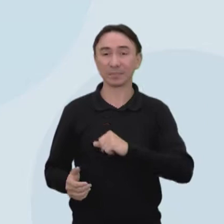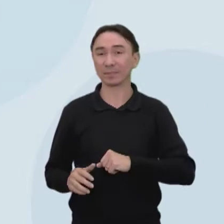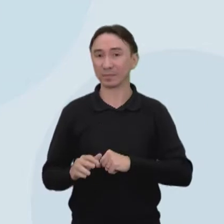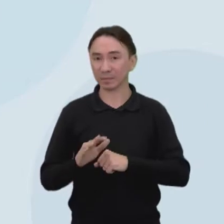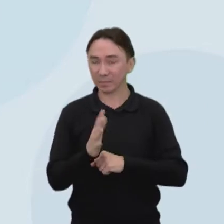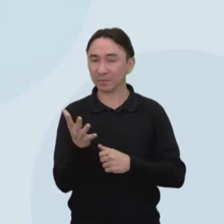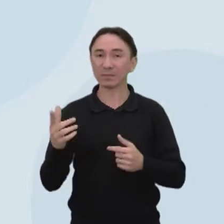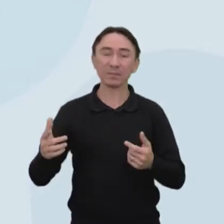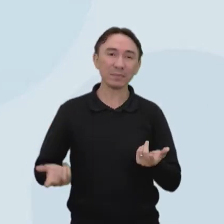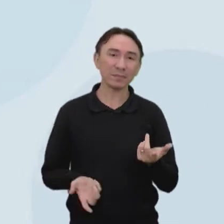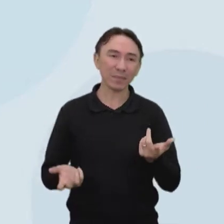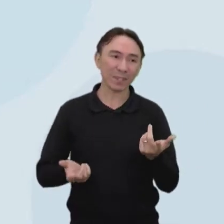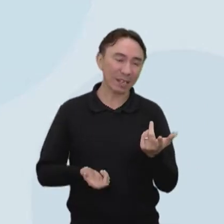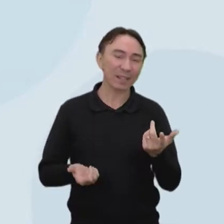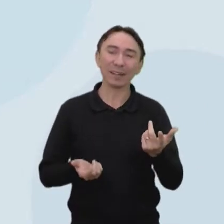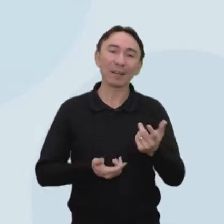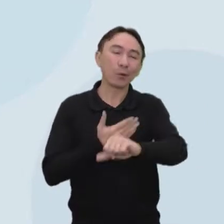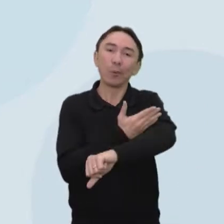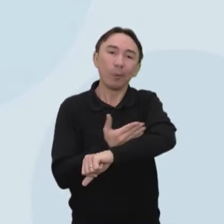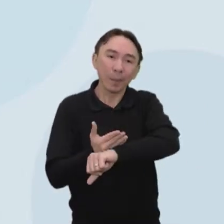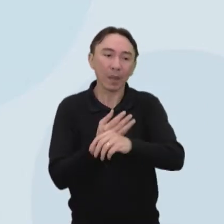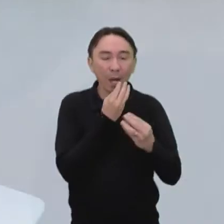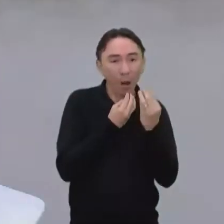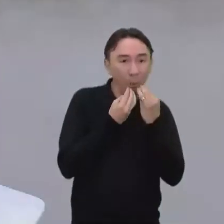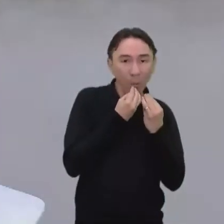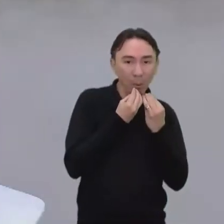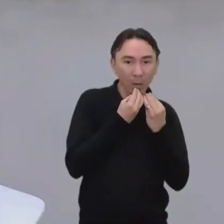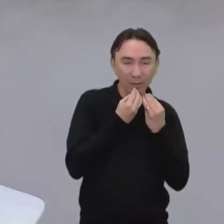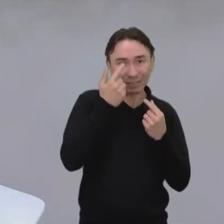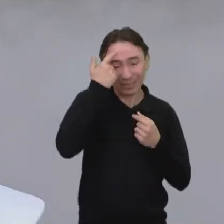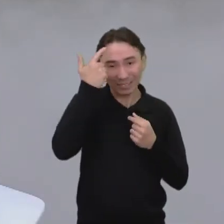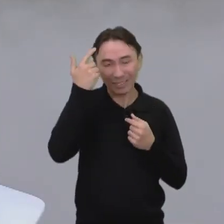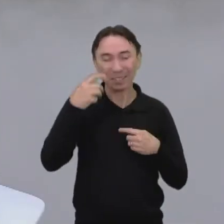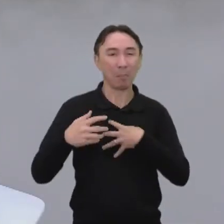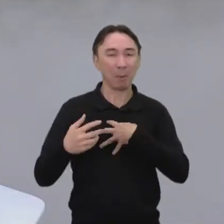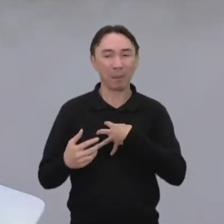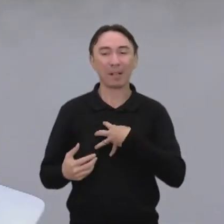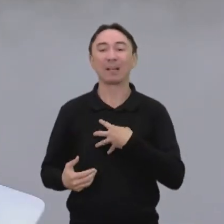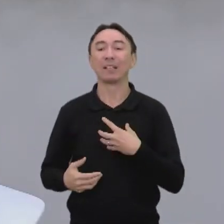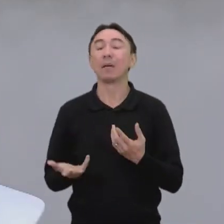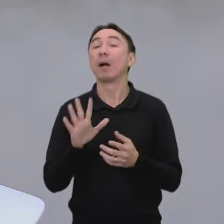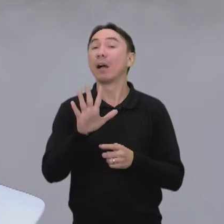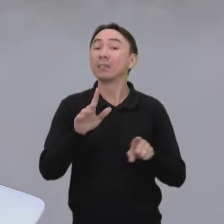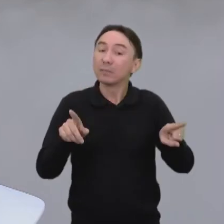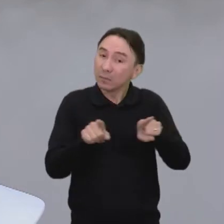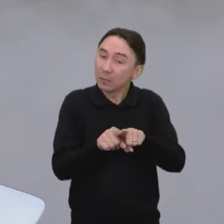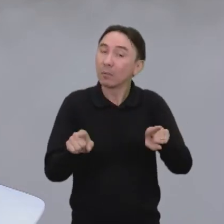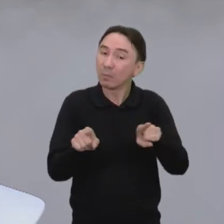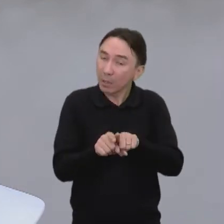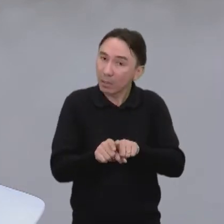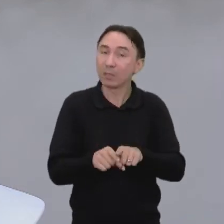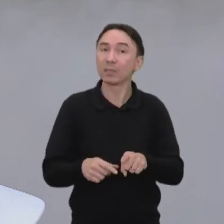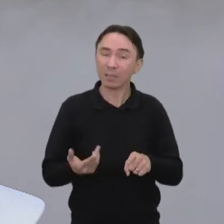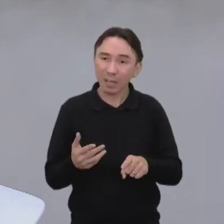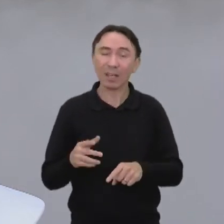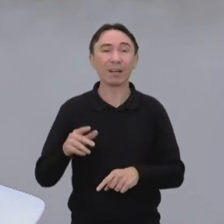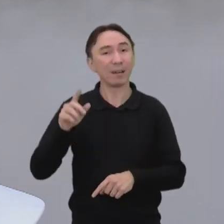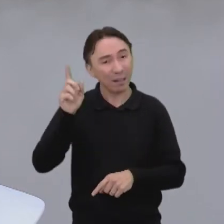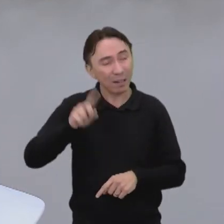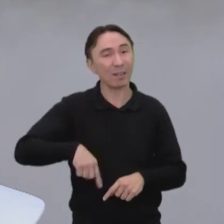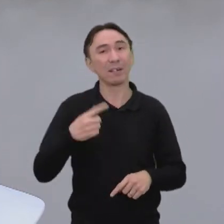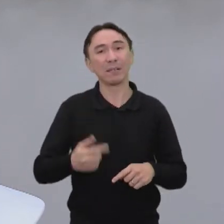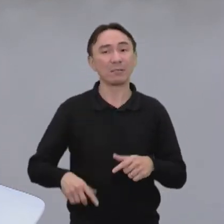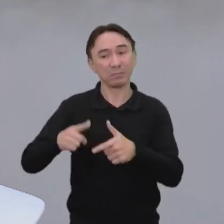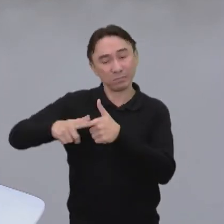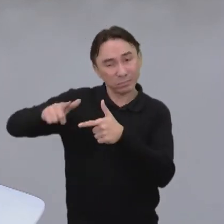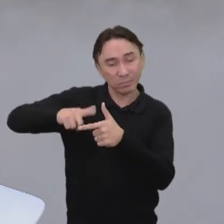comportamento alimentar, mas ela entrou recentemente dentro da questão de transtornos alimentares, mas o que se conhece